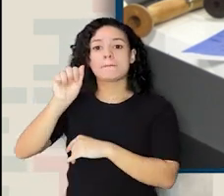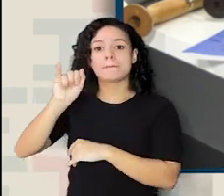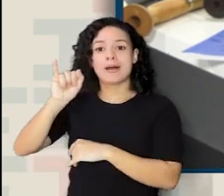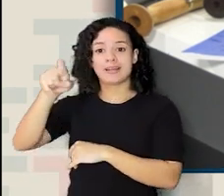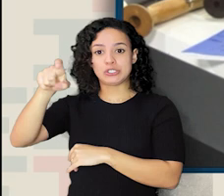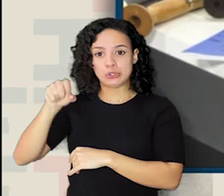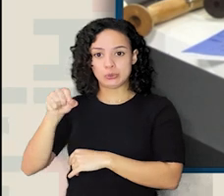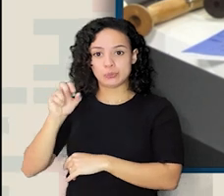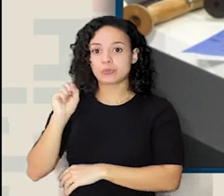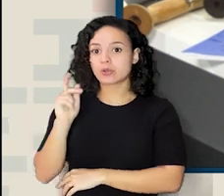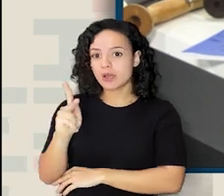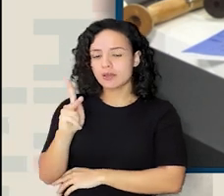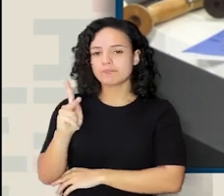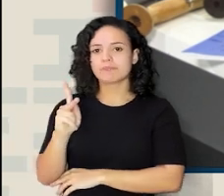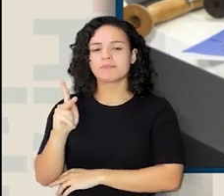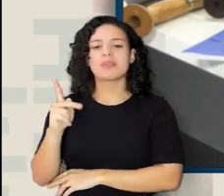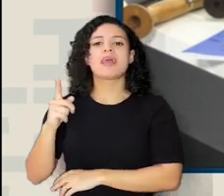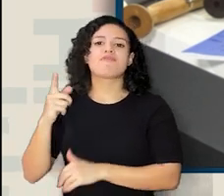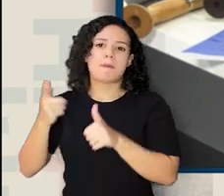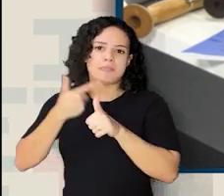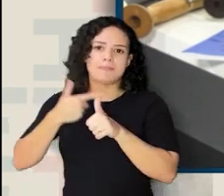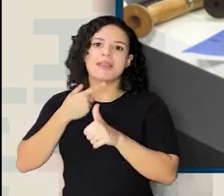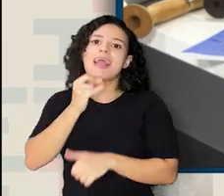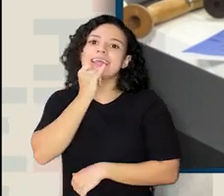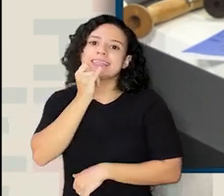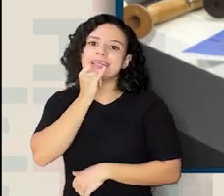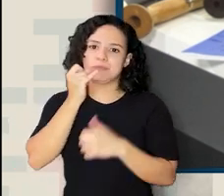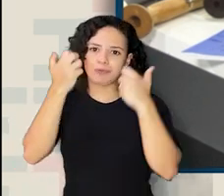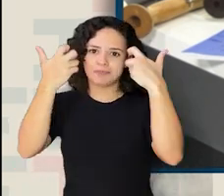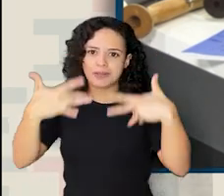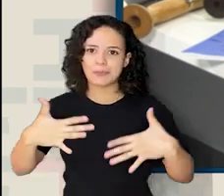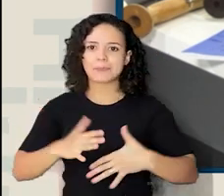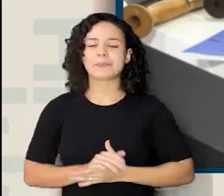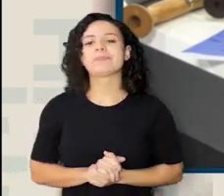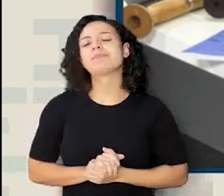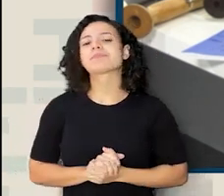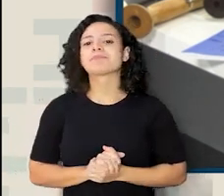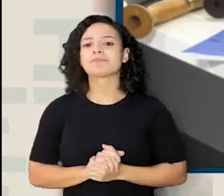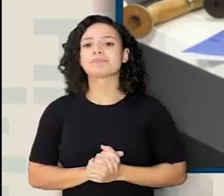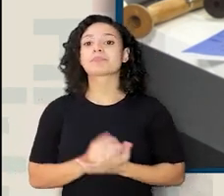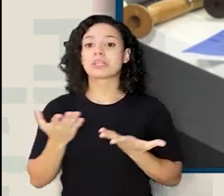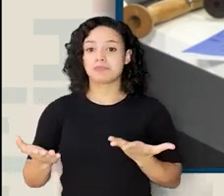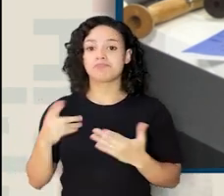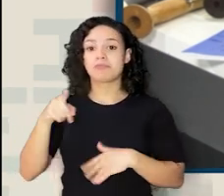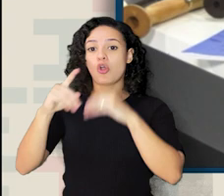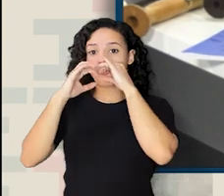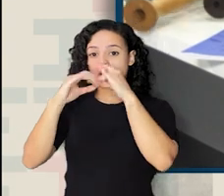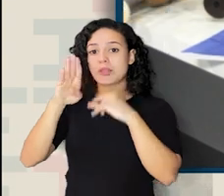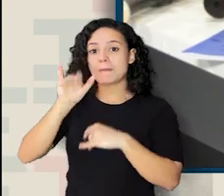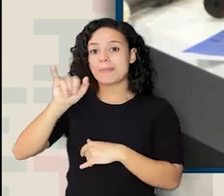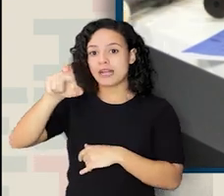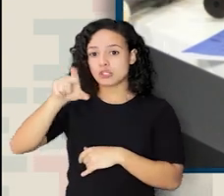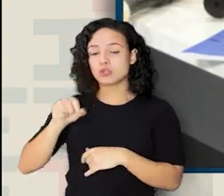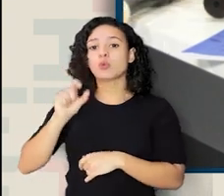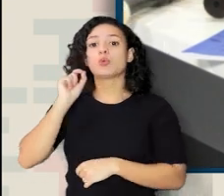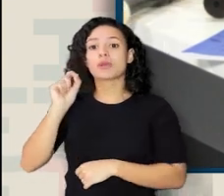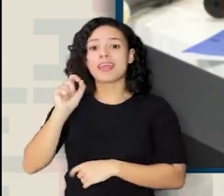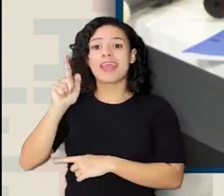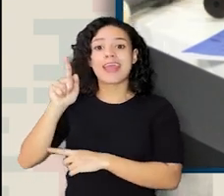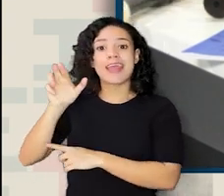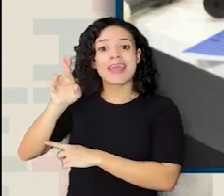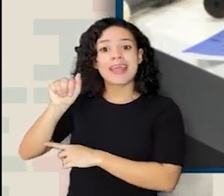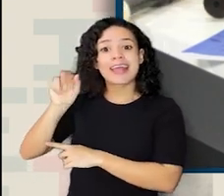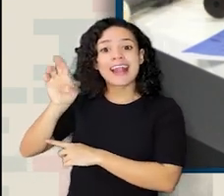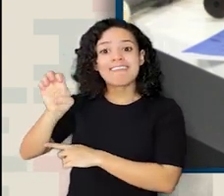a flauta baixo, tá? Que foi a primeira que eu exemplifiquei aqui, certo? A flauta baixo, o